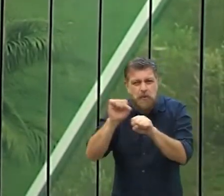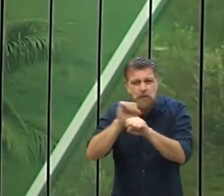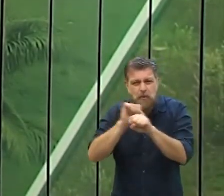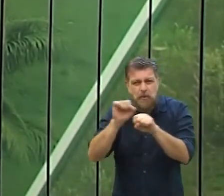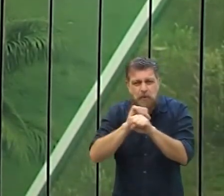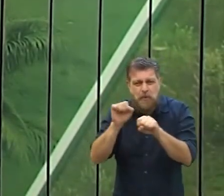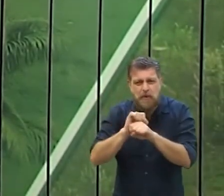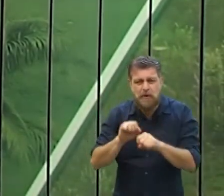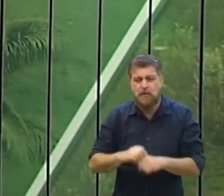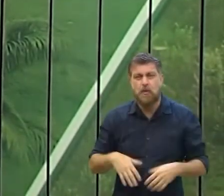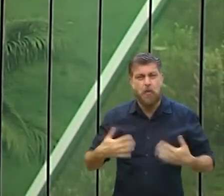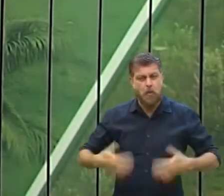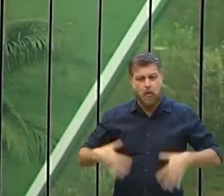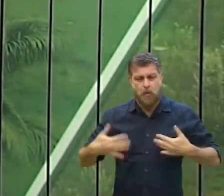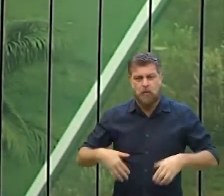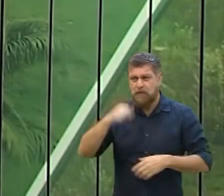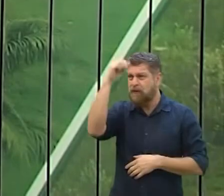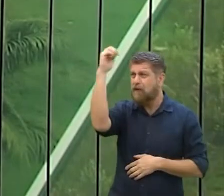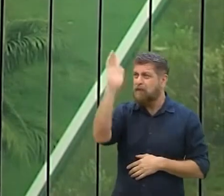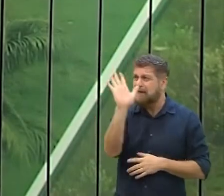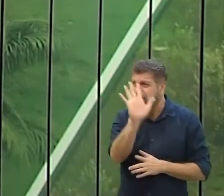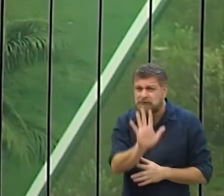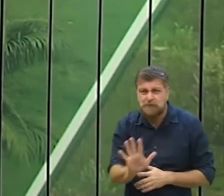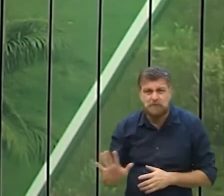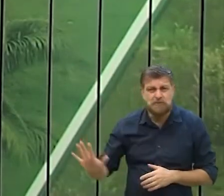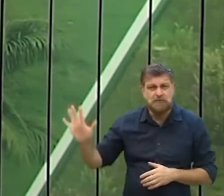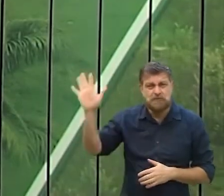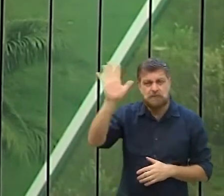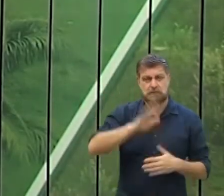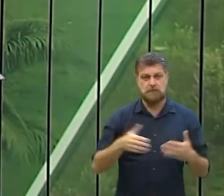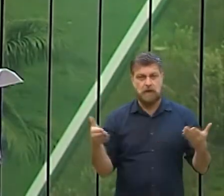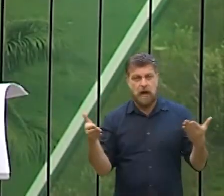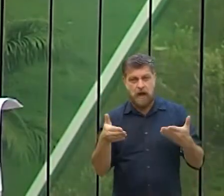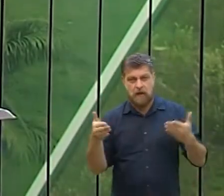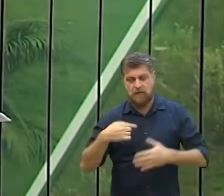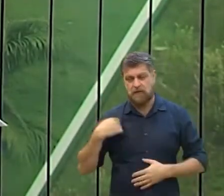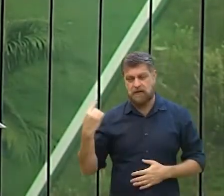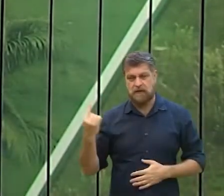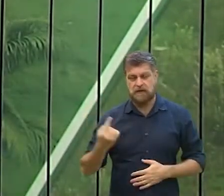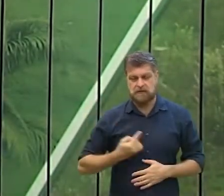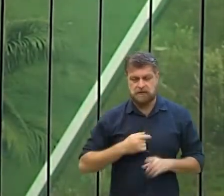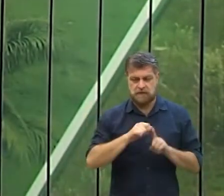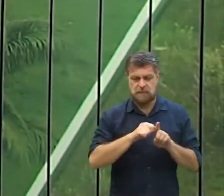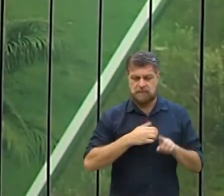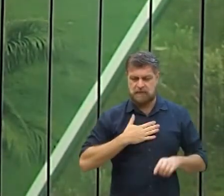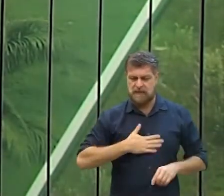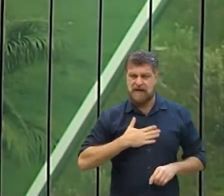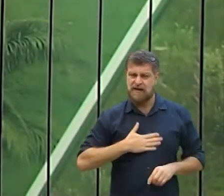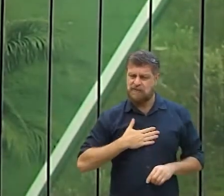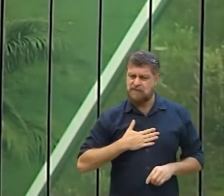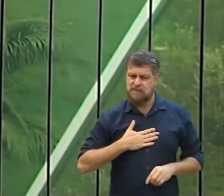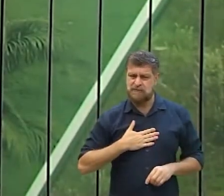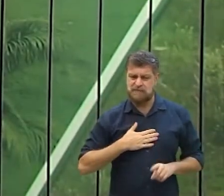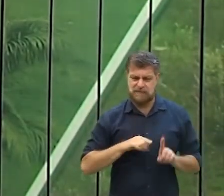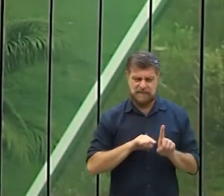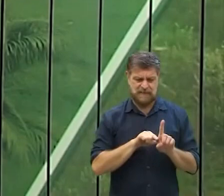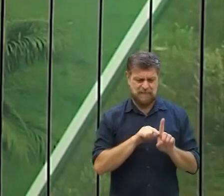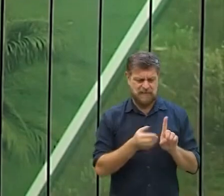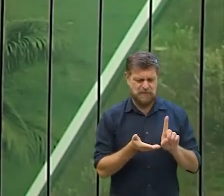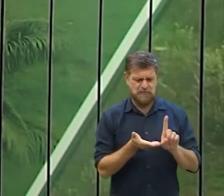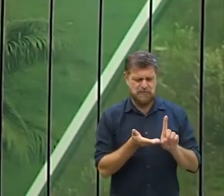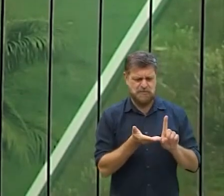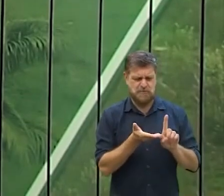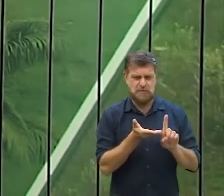as temperaturas despencarem no Brasil todo. E agora a gente fecha um mês de agosto com temperaturas